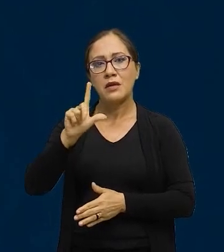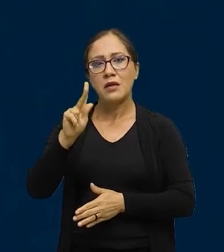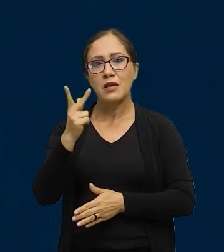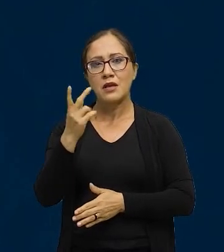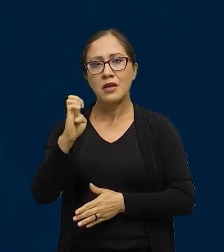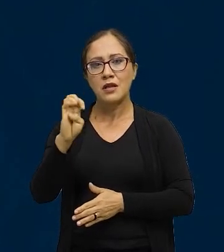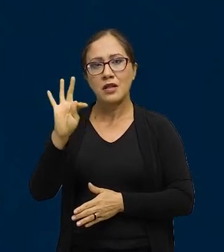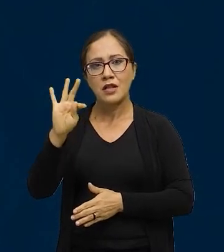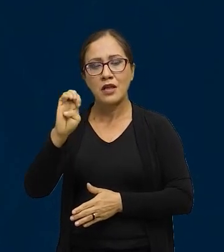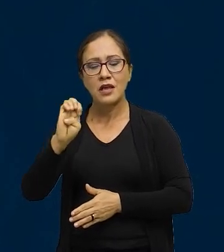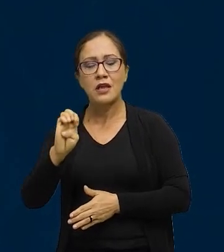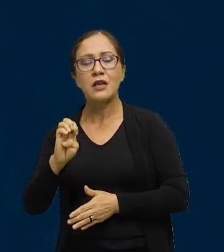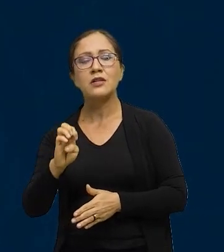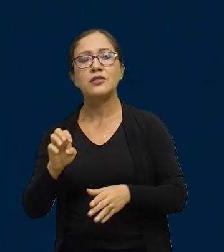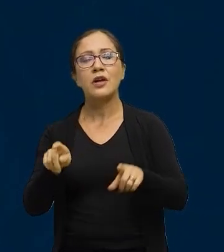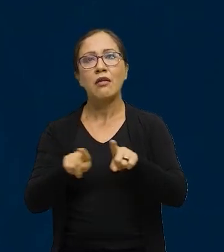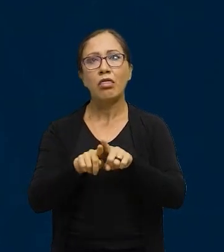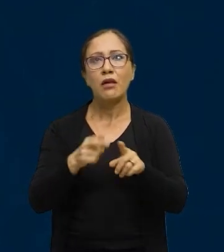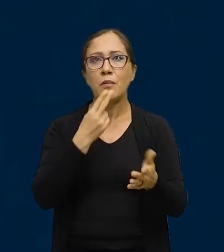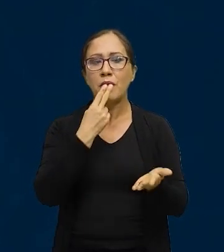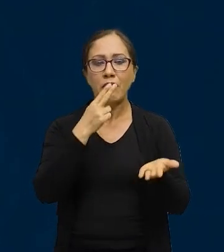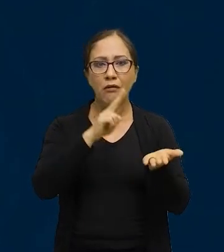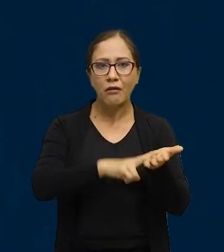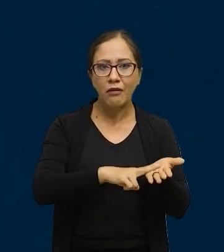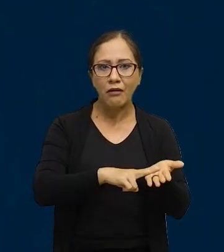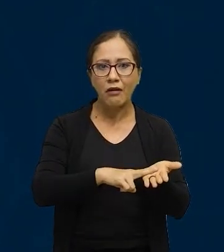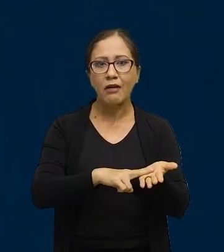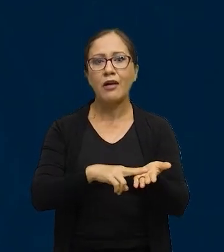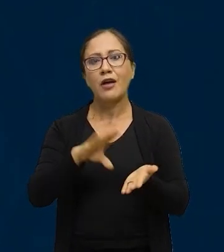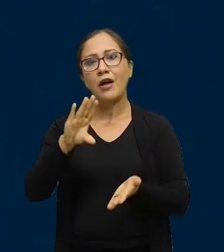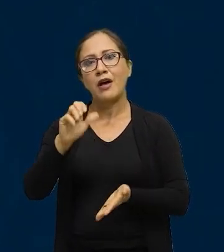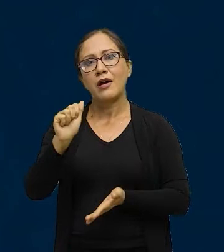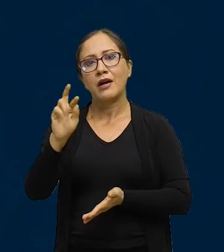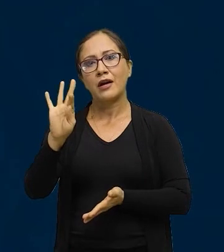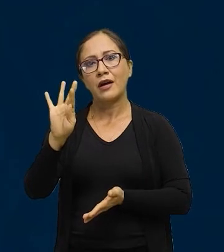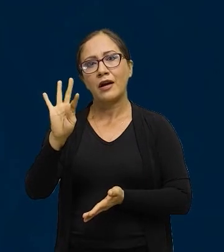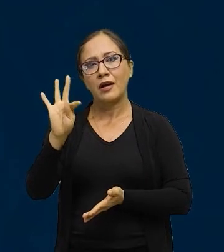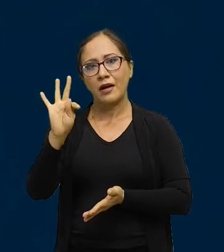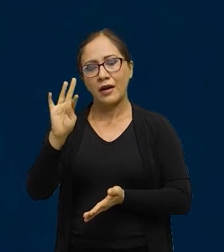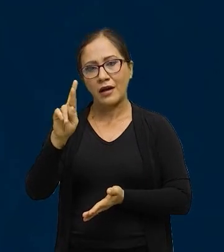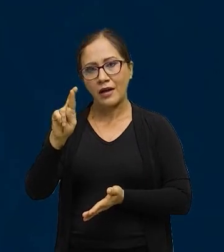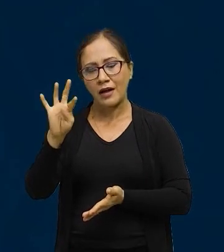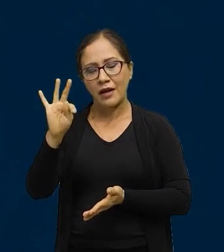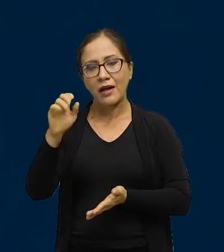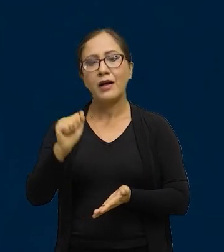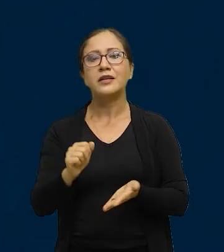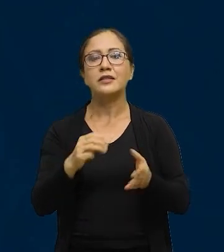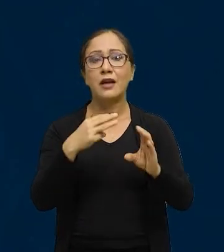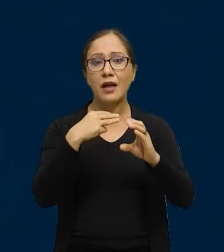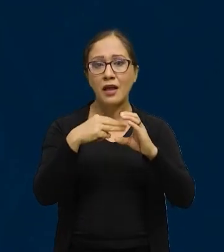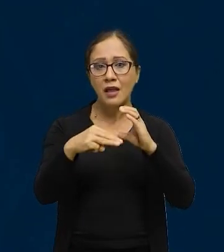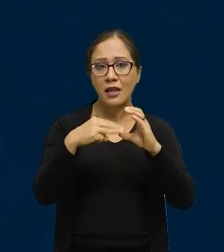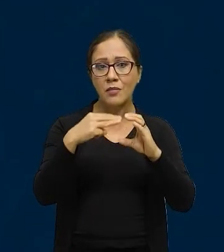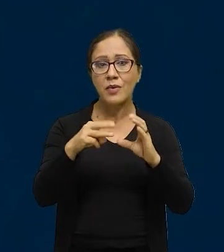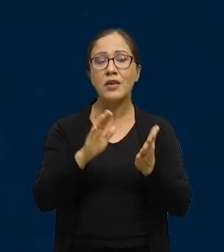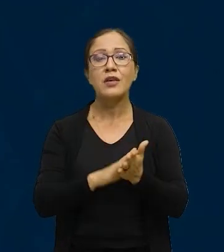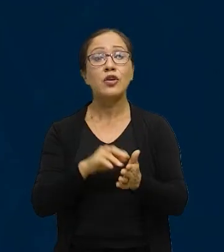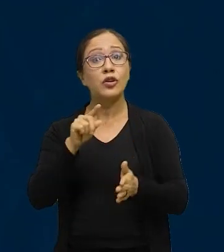uma carta, quando você pega um texto de e-mail, em que predomina a